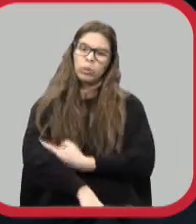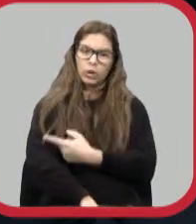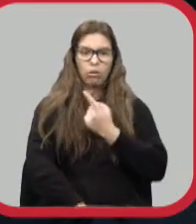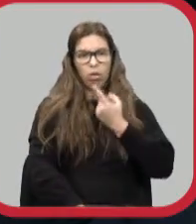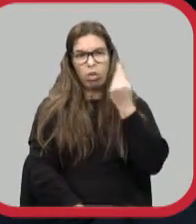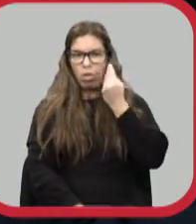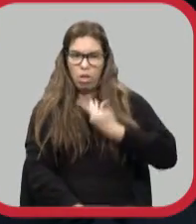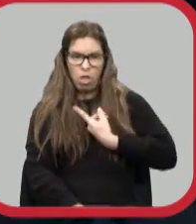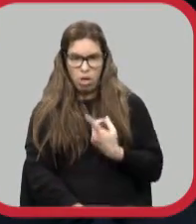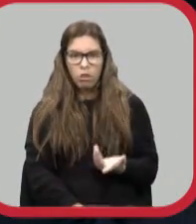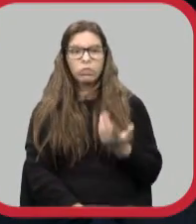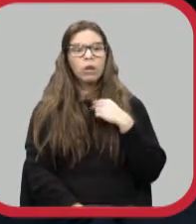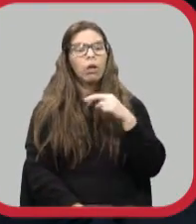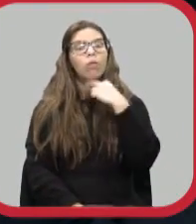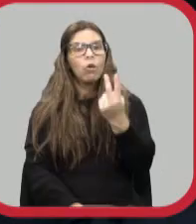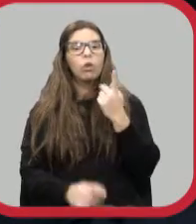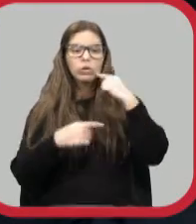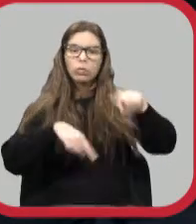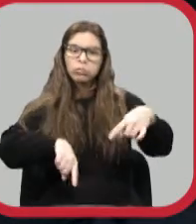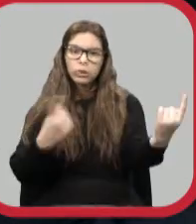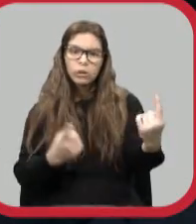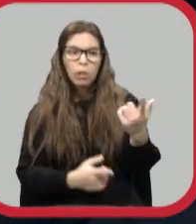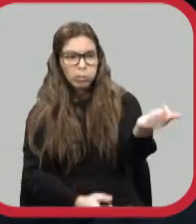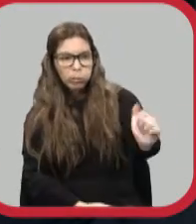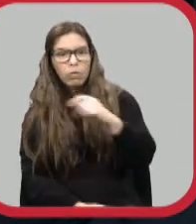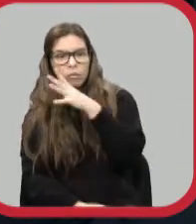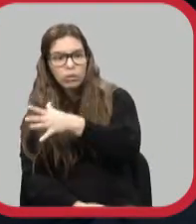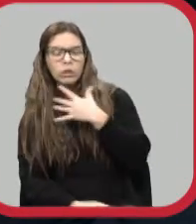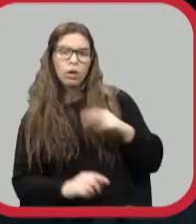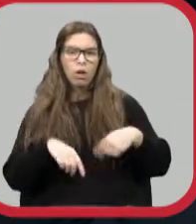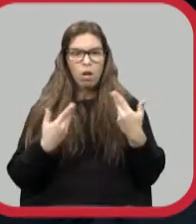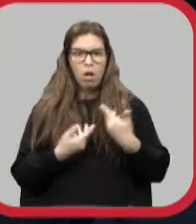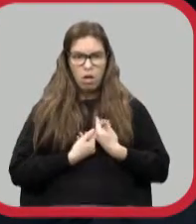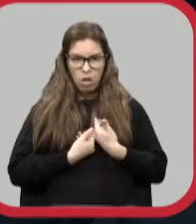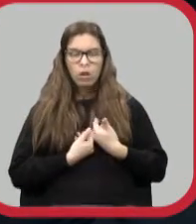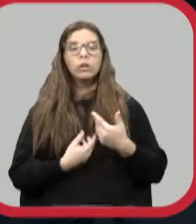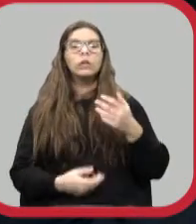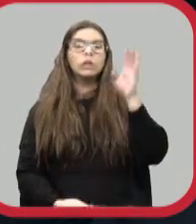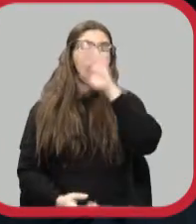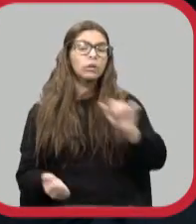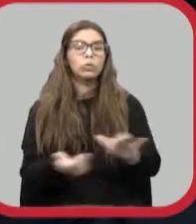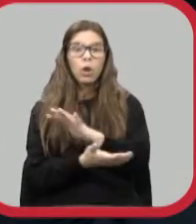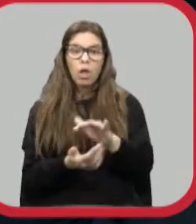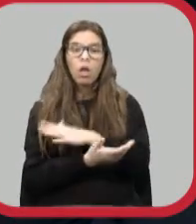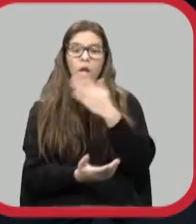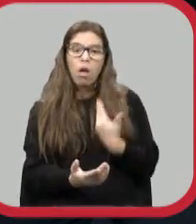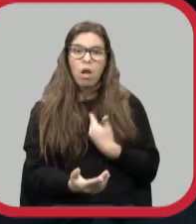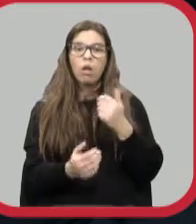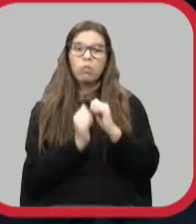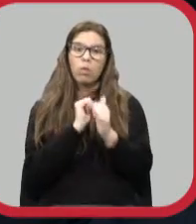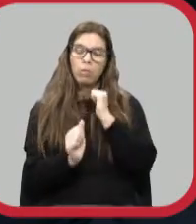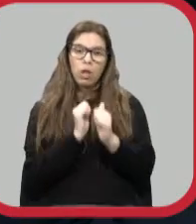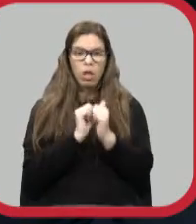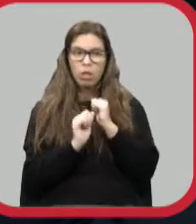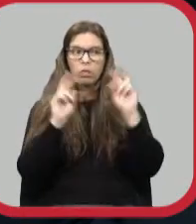é esse, é dar voz a quem não tem voz. E portanto eu acho que a partir do momento em que os jornalistas se capacitam de que esse é um dos seus papéis na